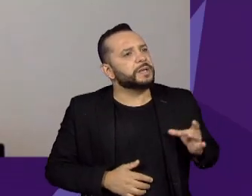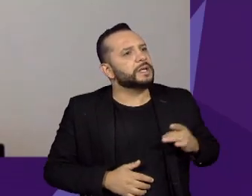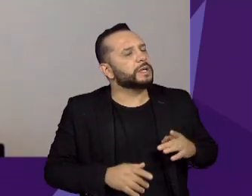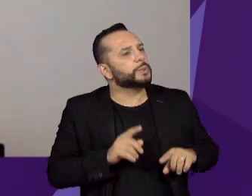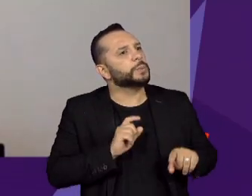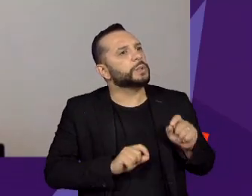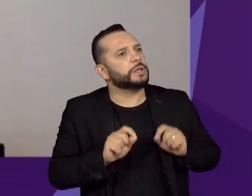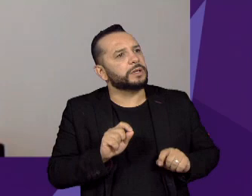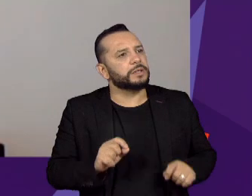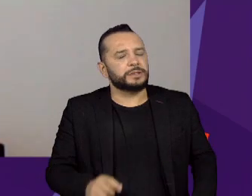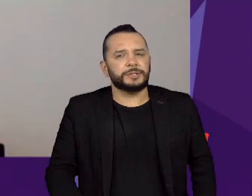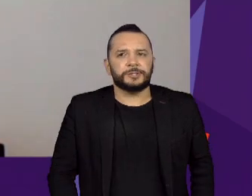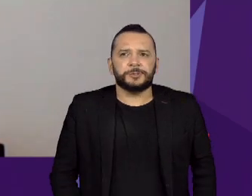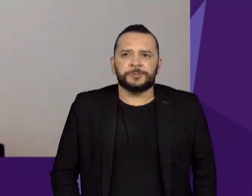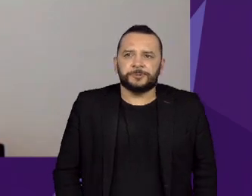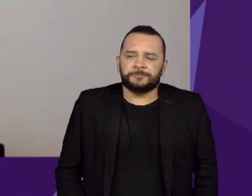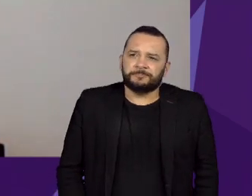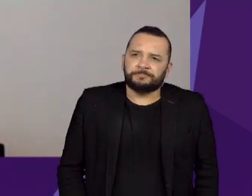Eu tenho medo